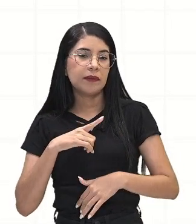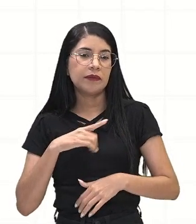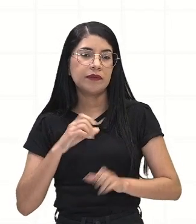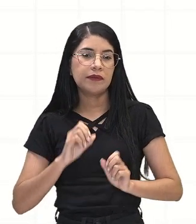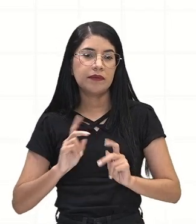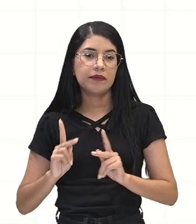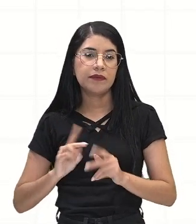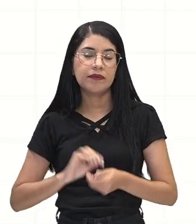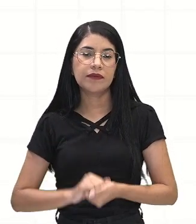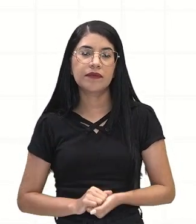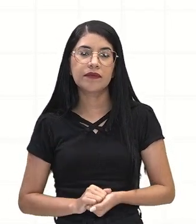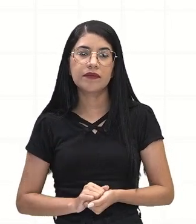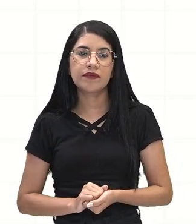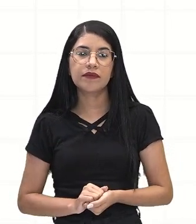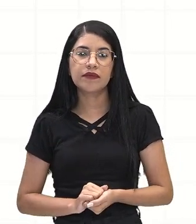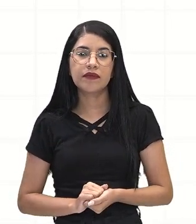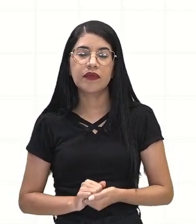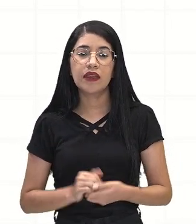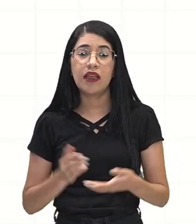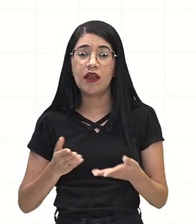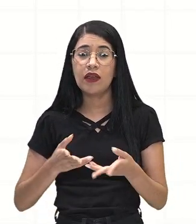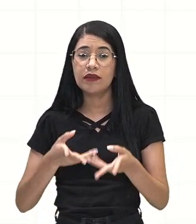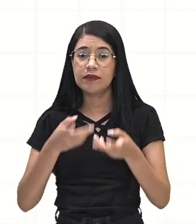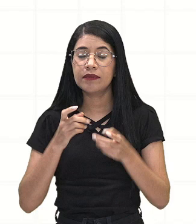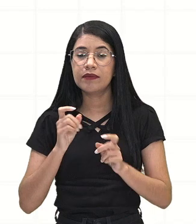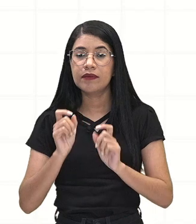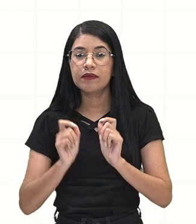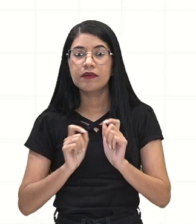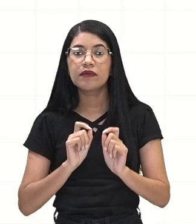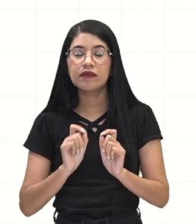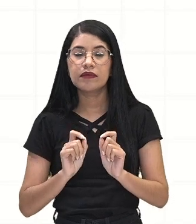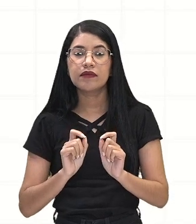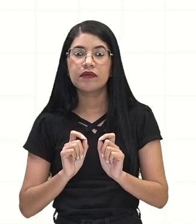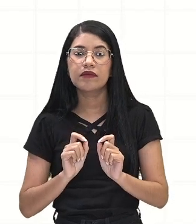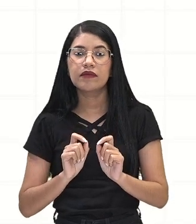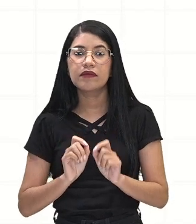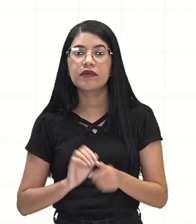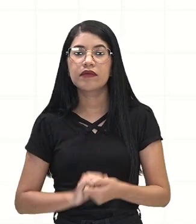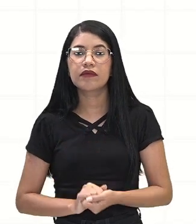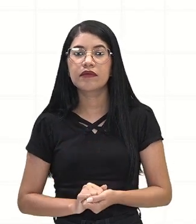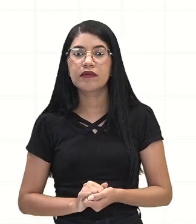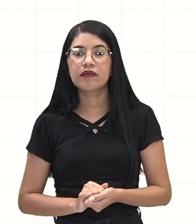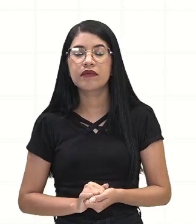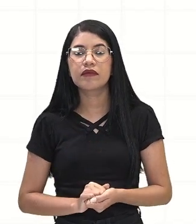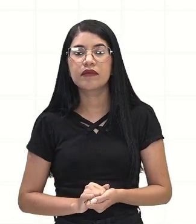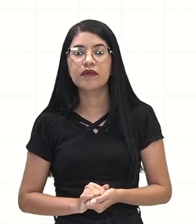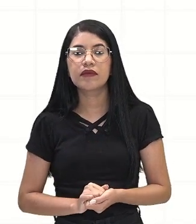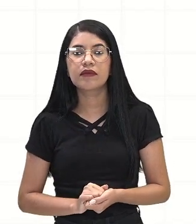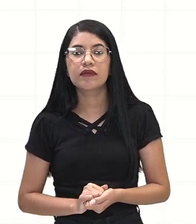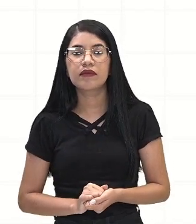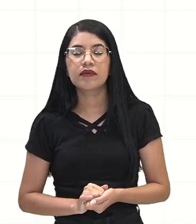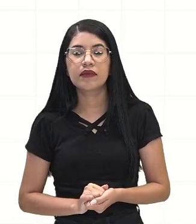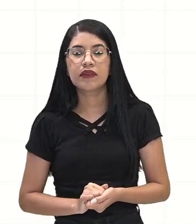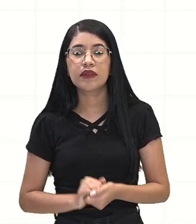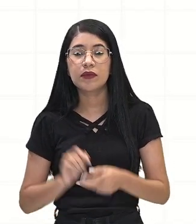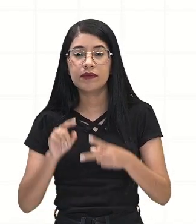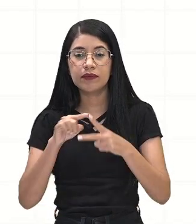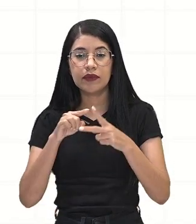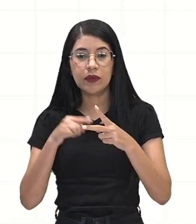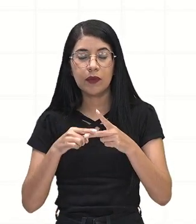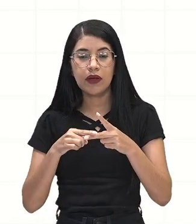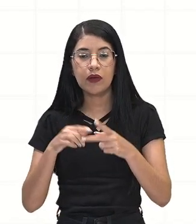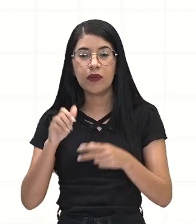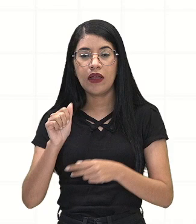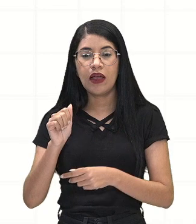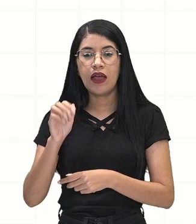Beleza? Então, agora nós vamos observar o seguinte. Nós vamos ter ângulos alternos, ou seja, eles vão